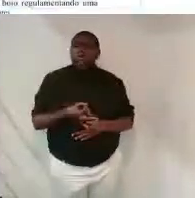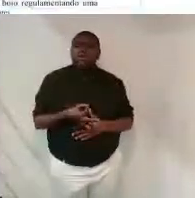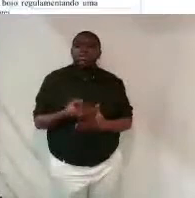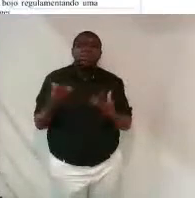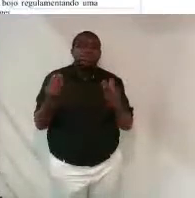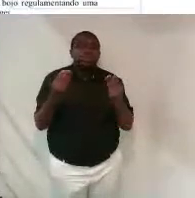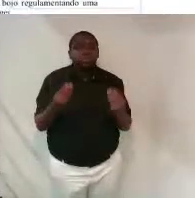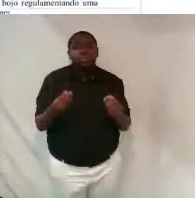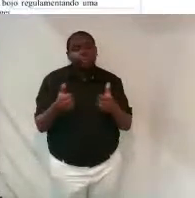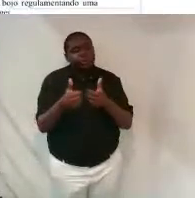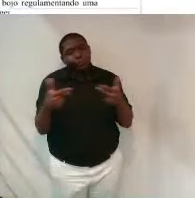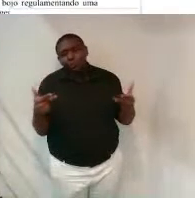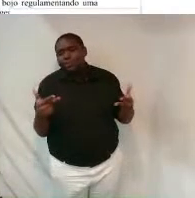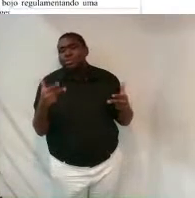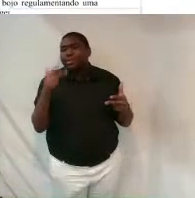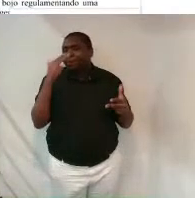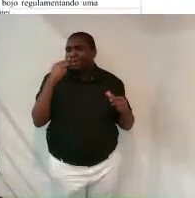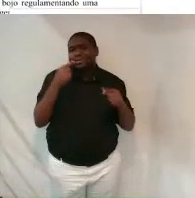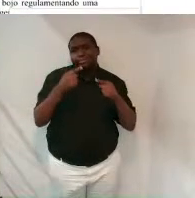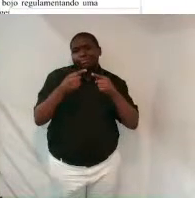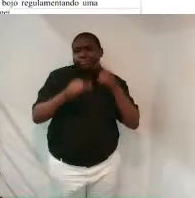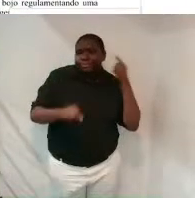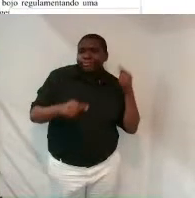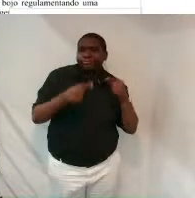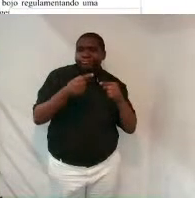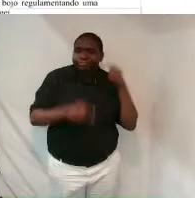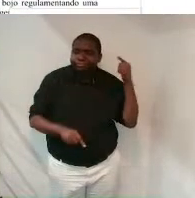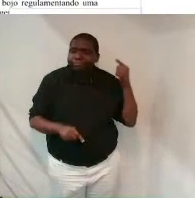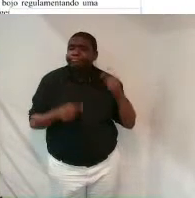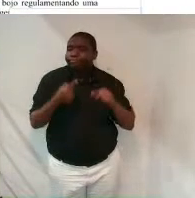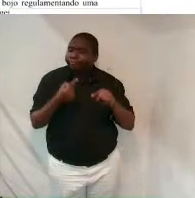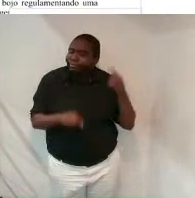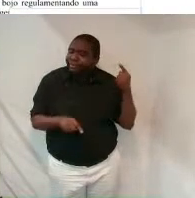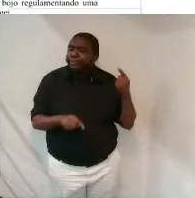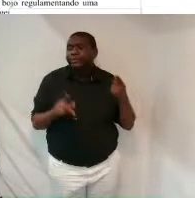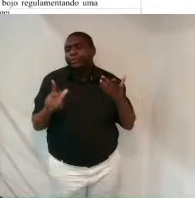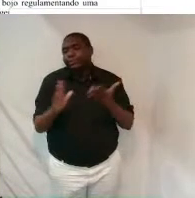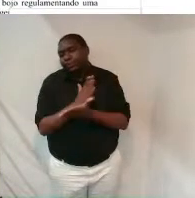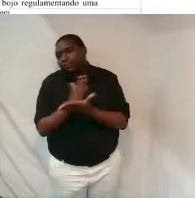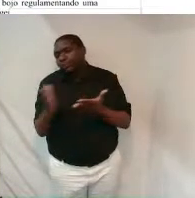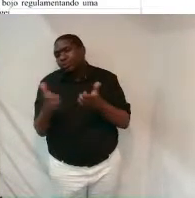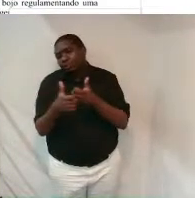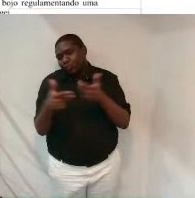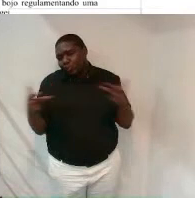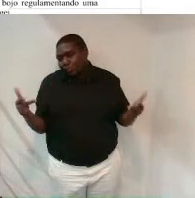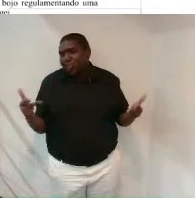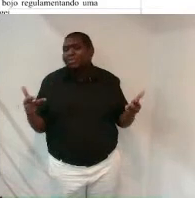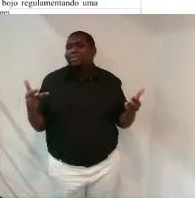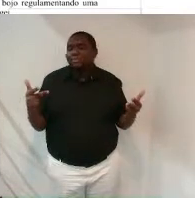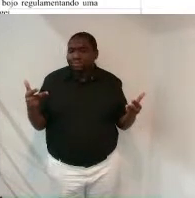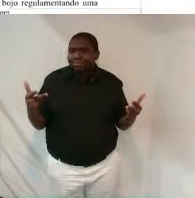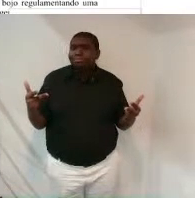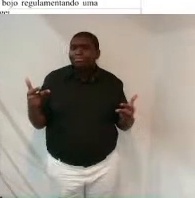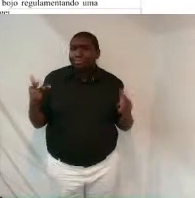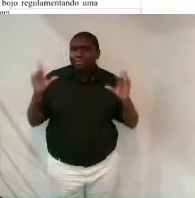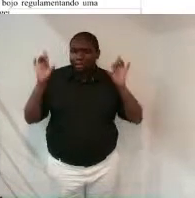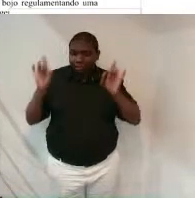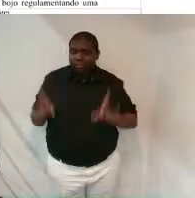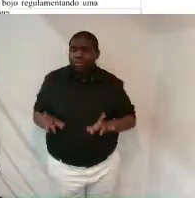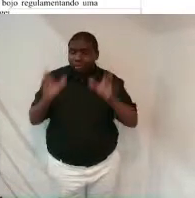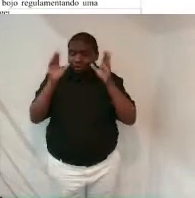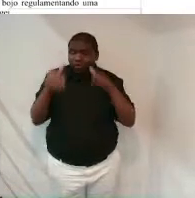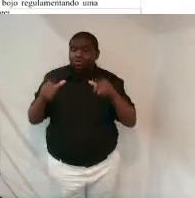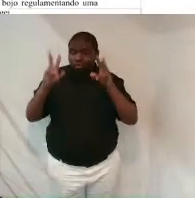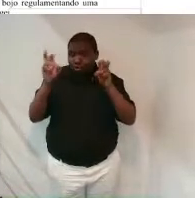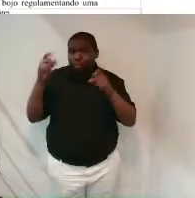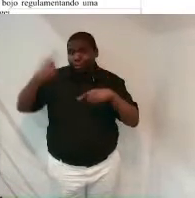várias inconformidades e várias inconsistências em relação, especialmente, à Política Nacional de Resíduos Sólidos,